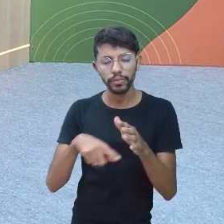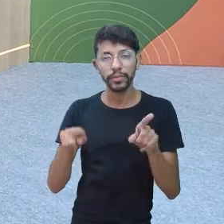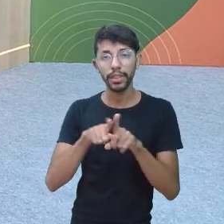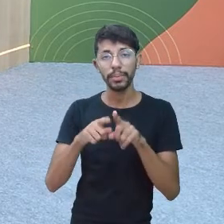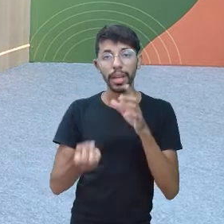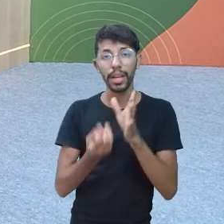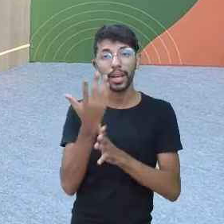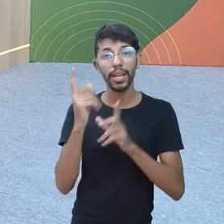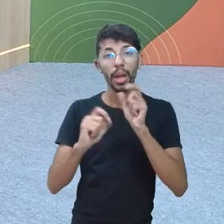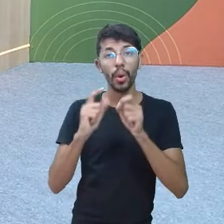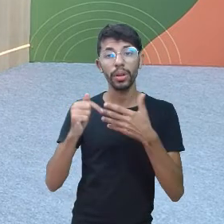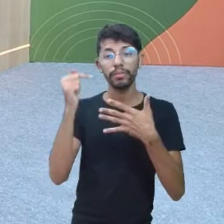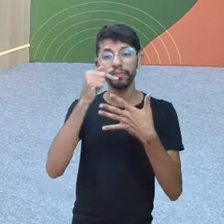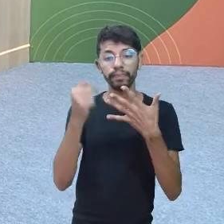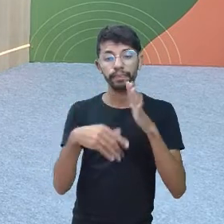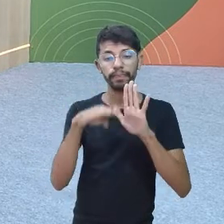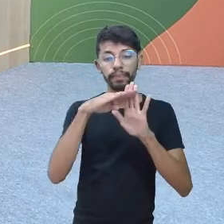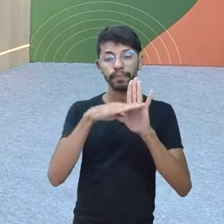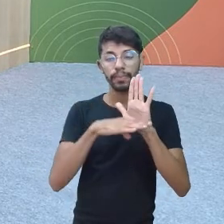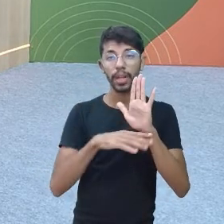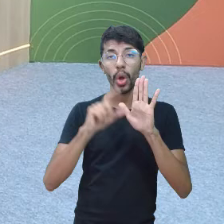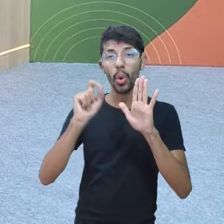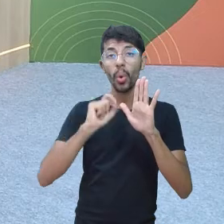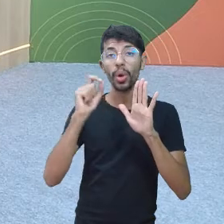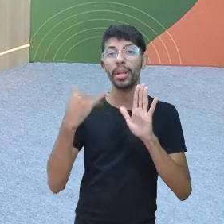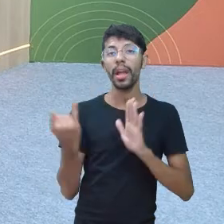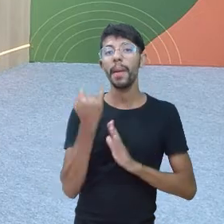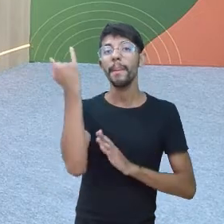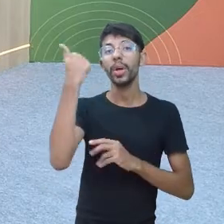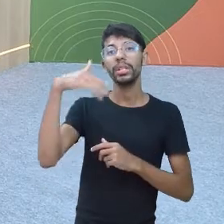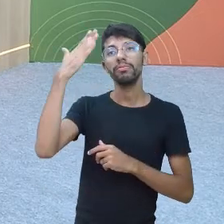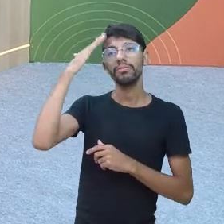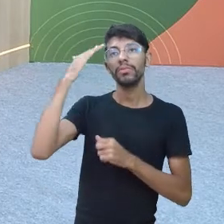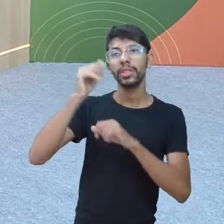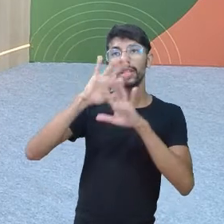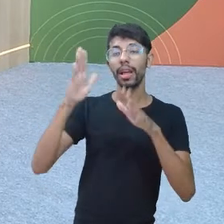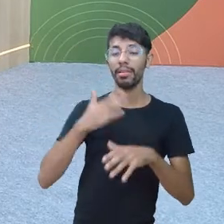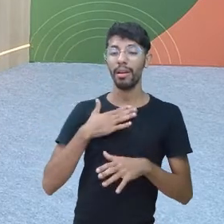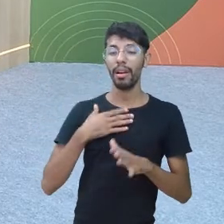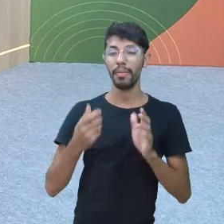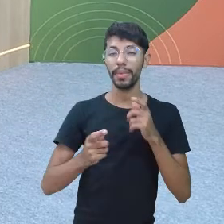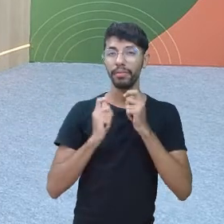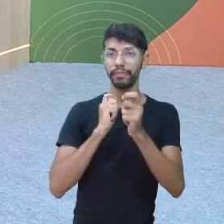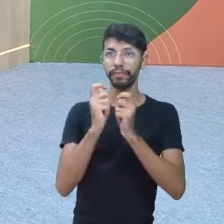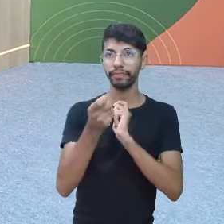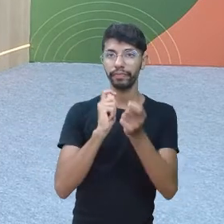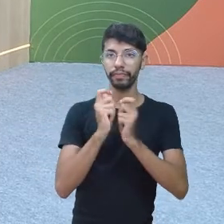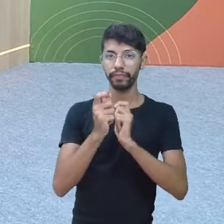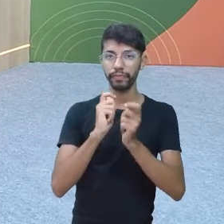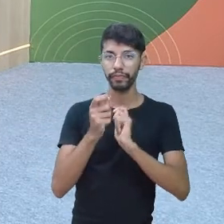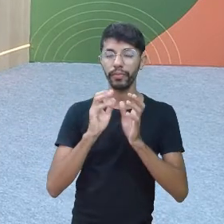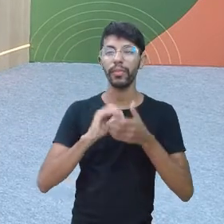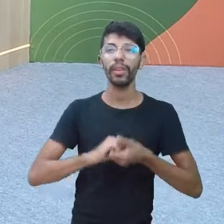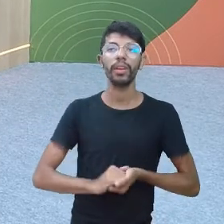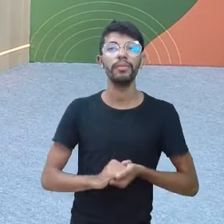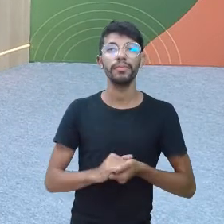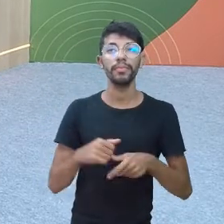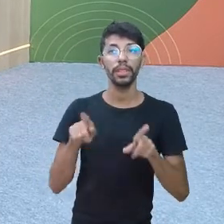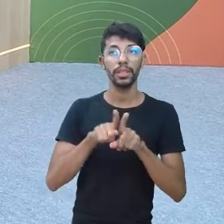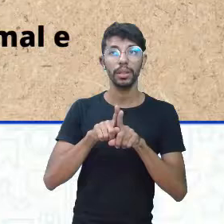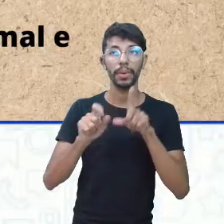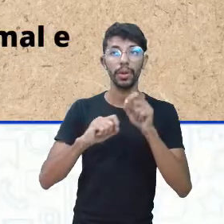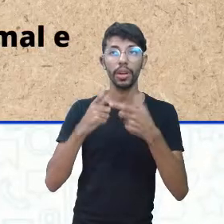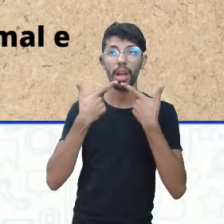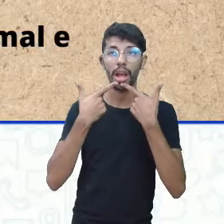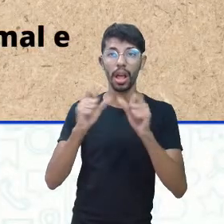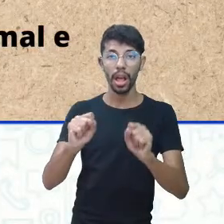pauta, uma espécie de roteiro do que é mais importante para ele saber na minha entrevista, na minha fala. A linguagem é